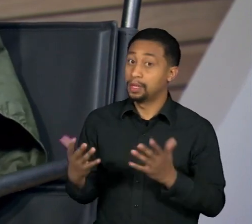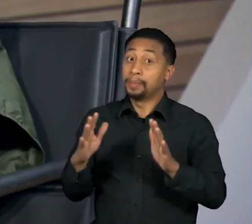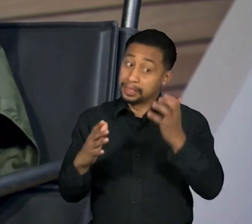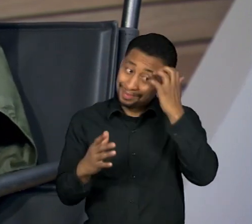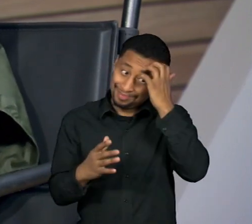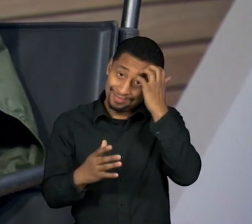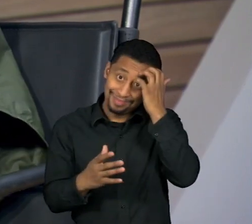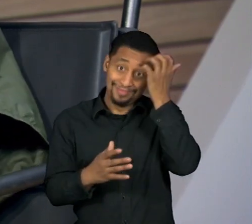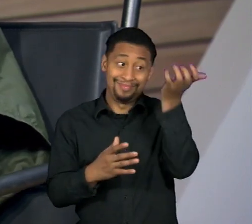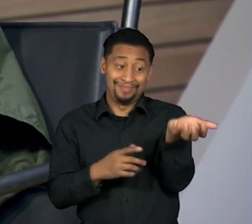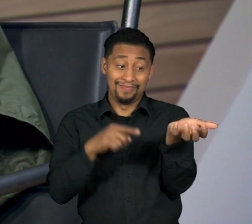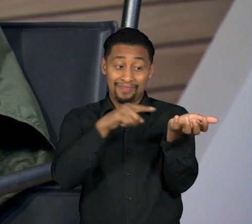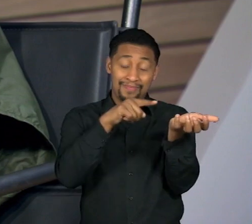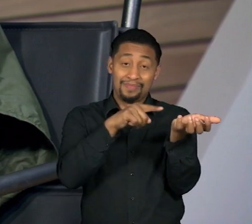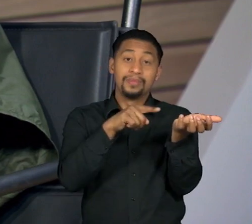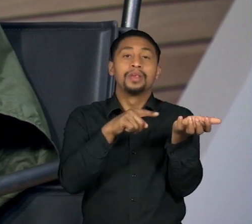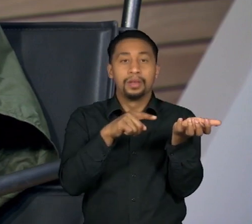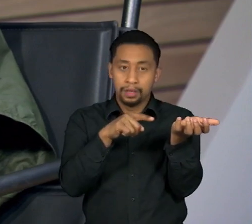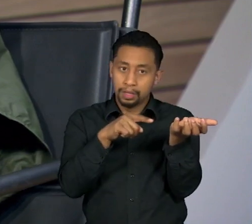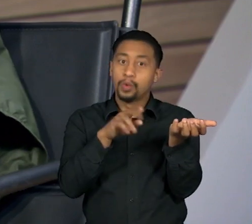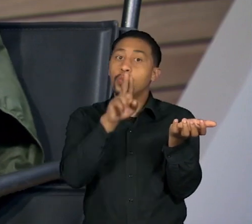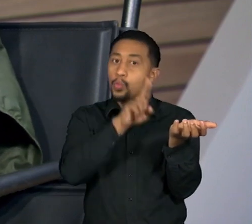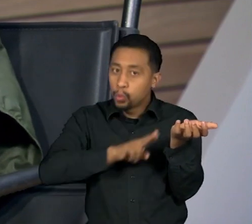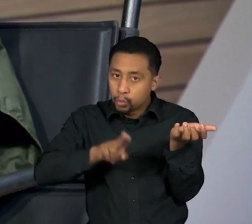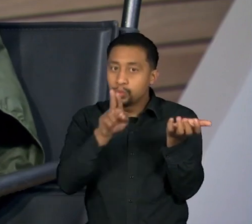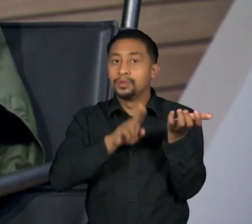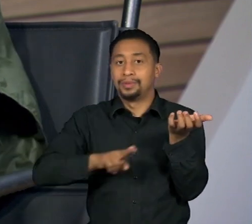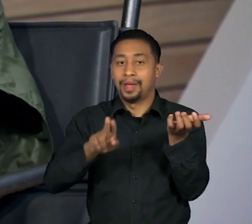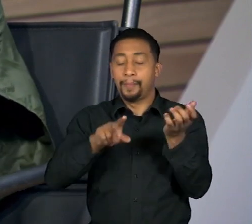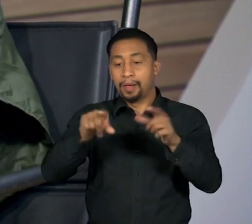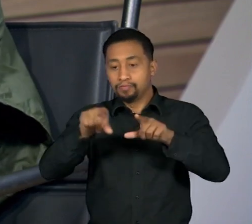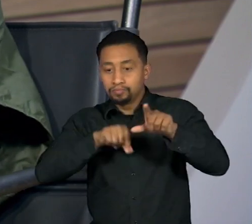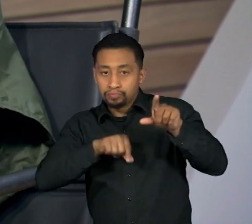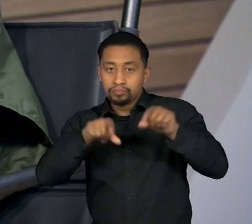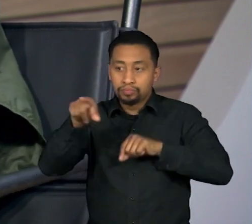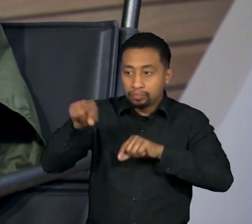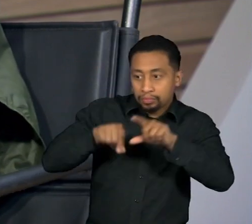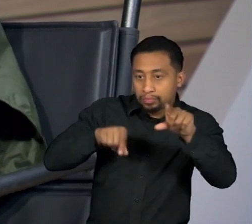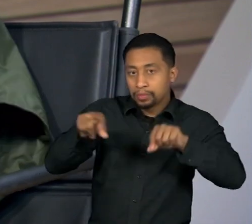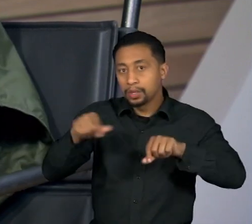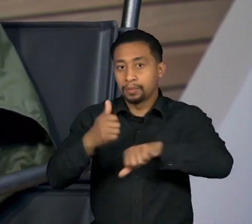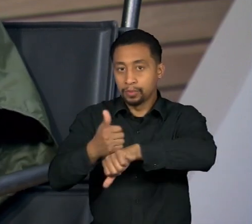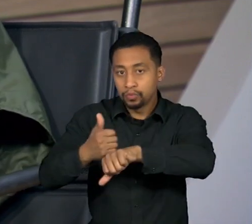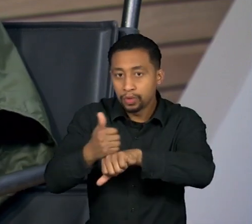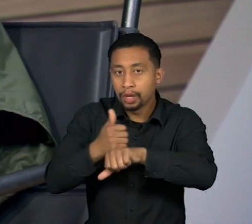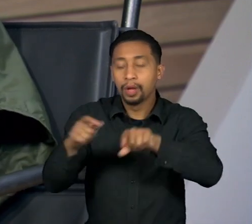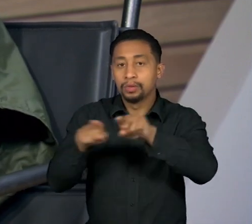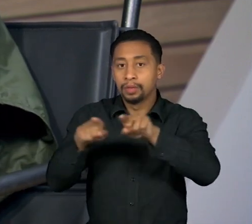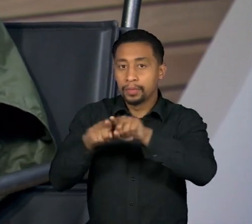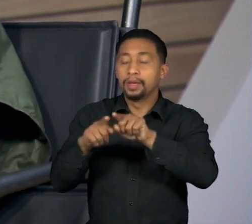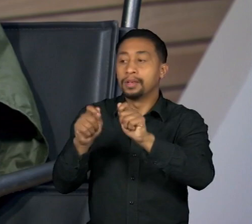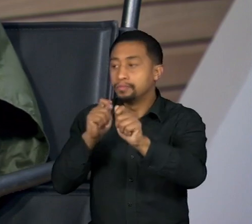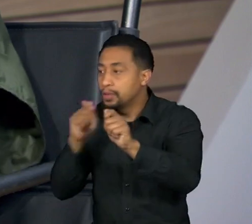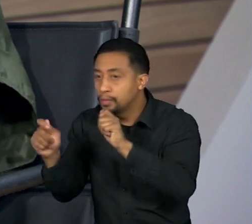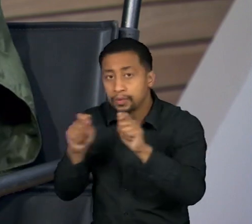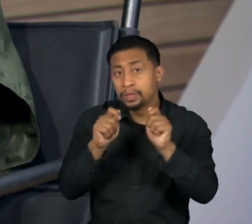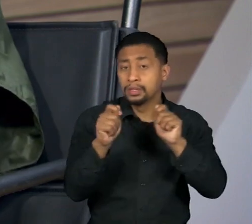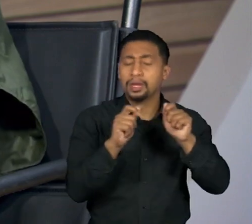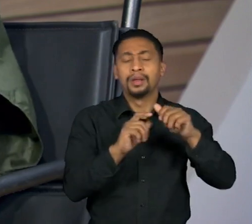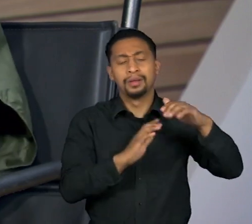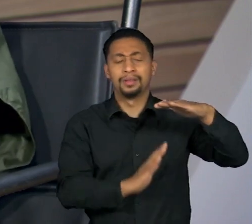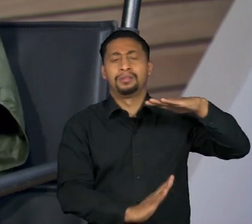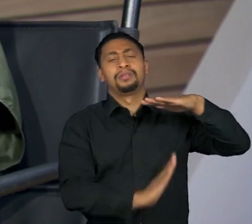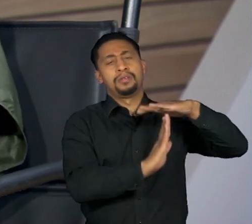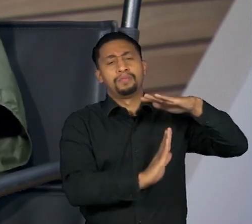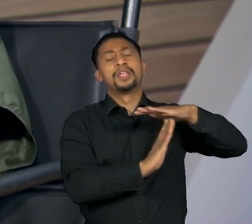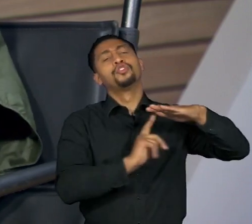inteligência artificial, como já falei algumas vezes, essa técnica, né, ela tem muitas limitações, mas ela